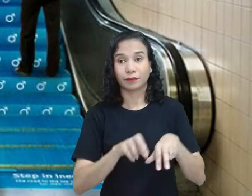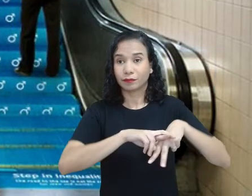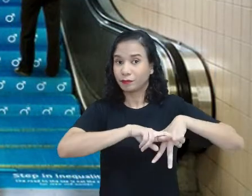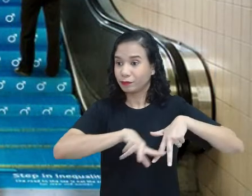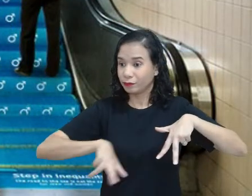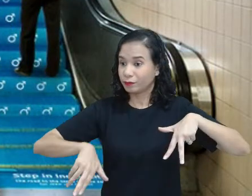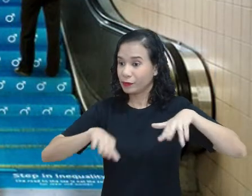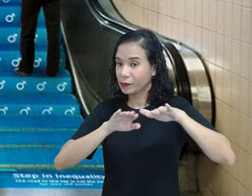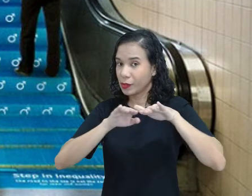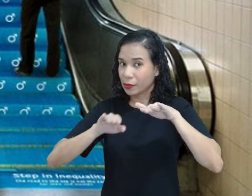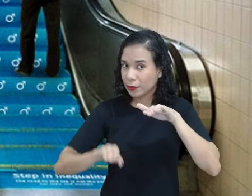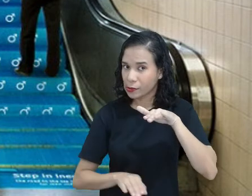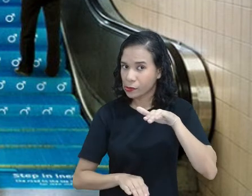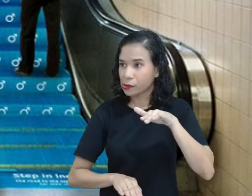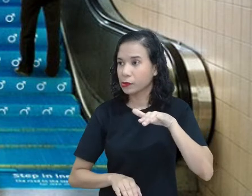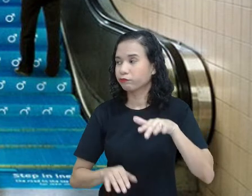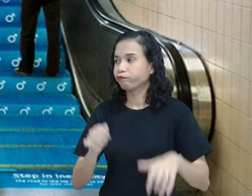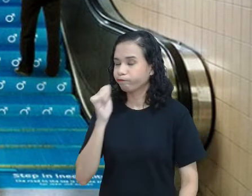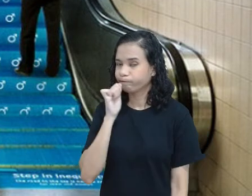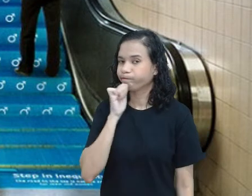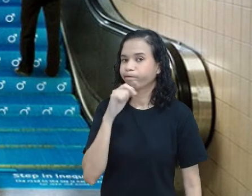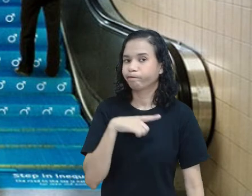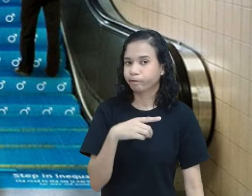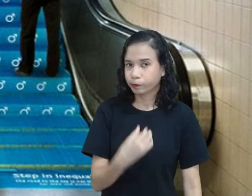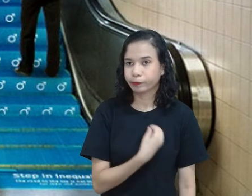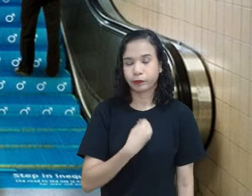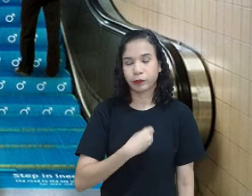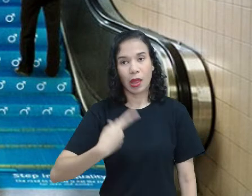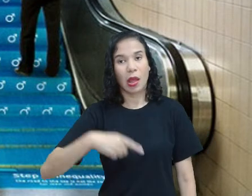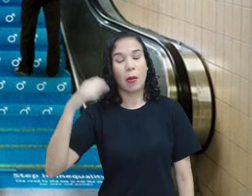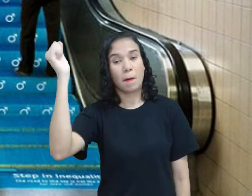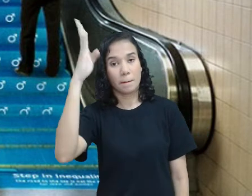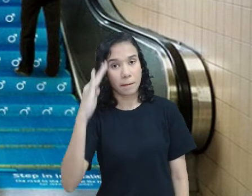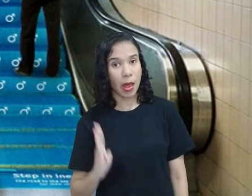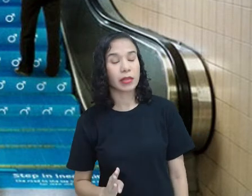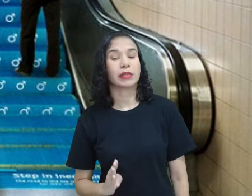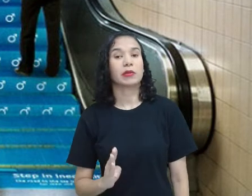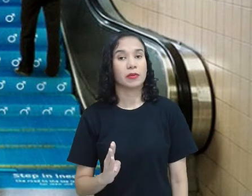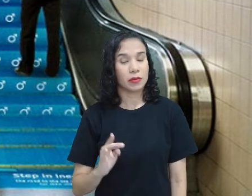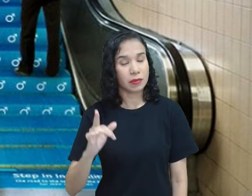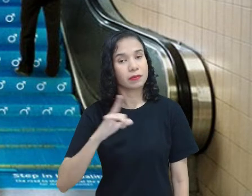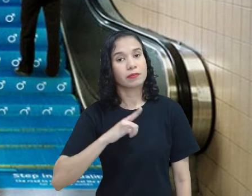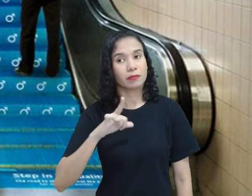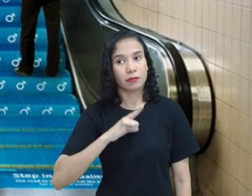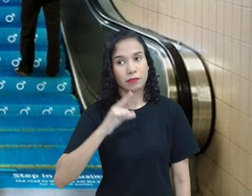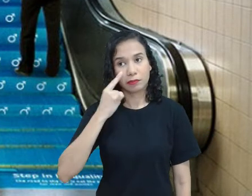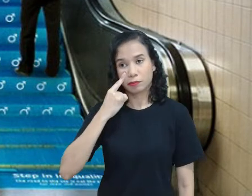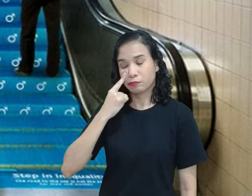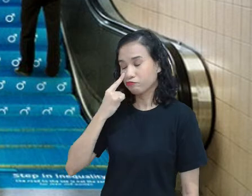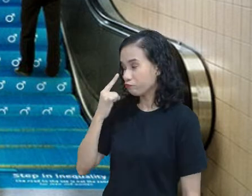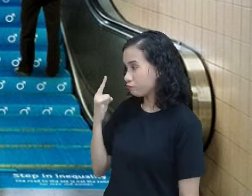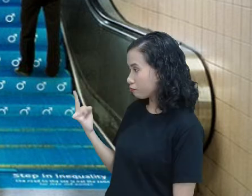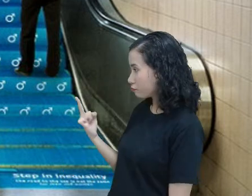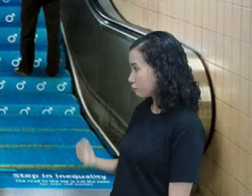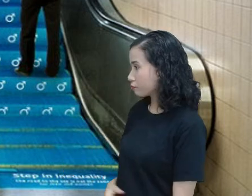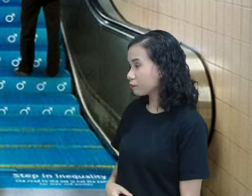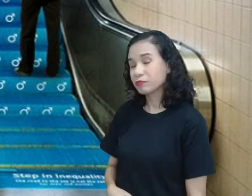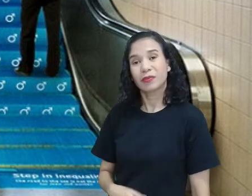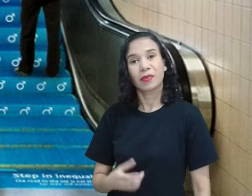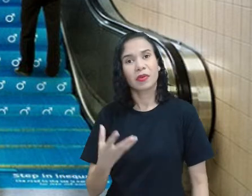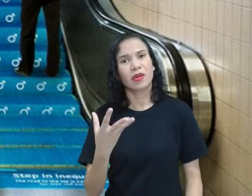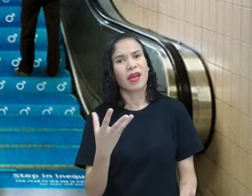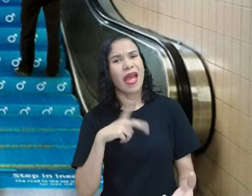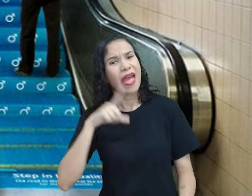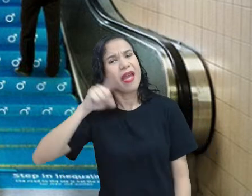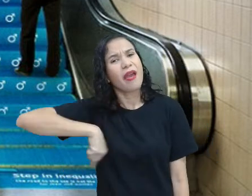daí é bem presente ainda. E o Brasil em si, ele teve, pessoal, uma coisa assim